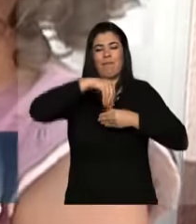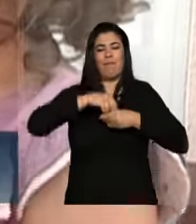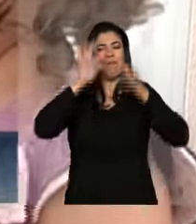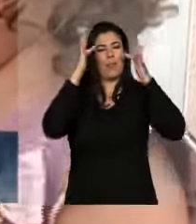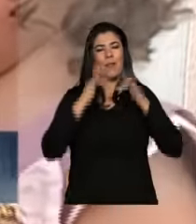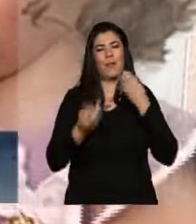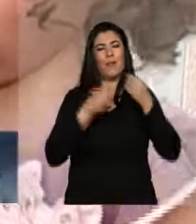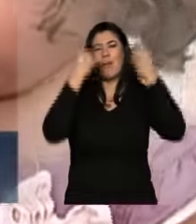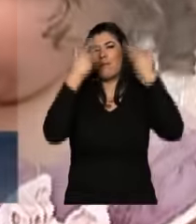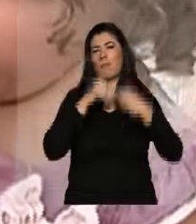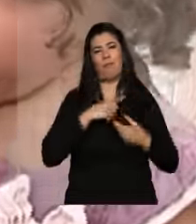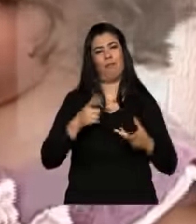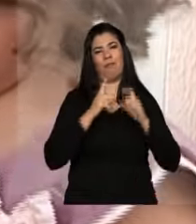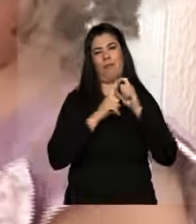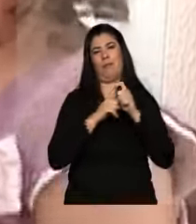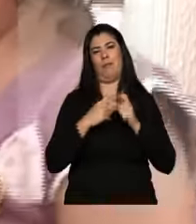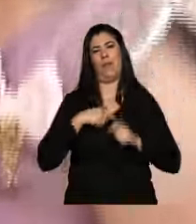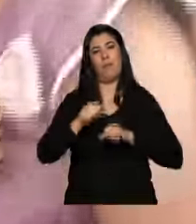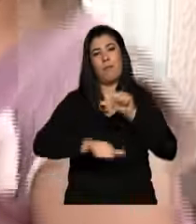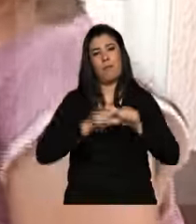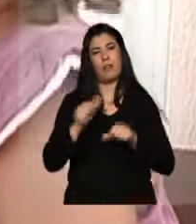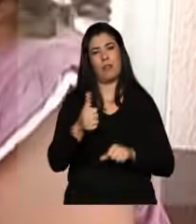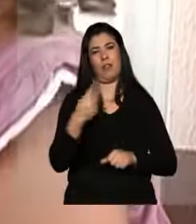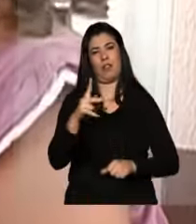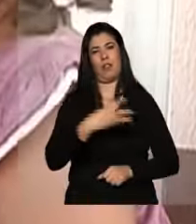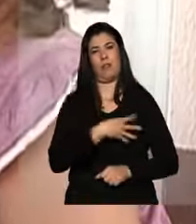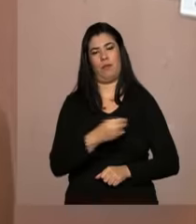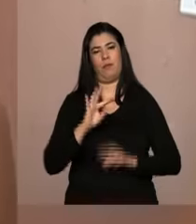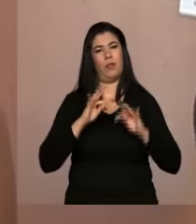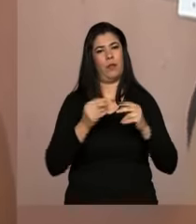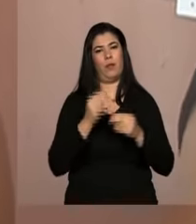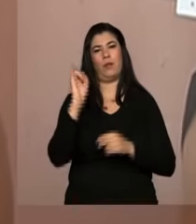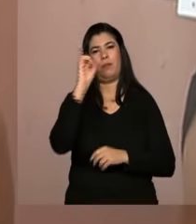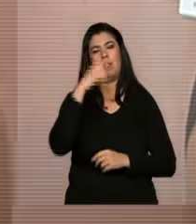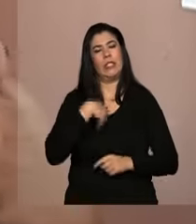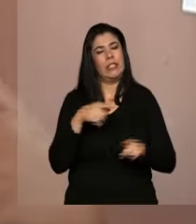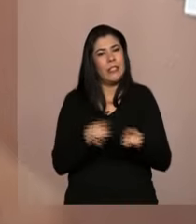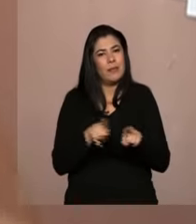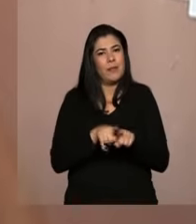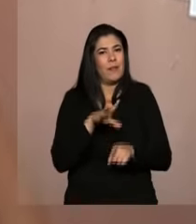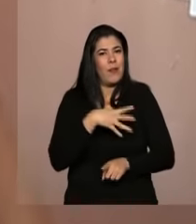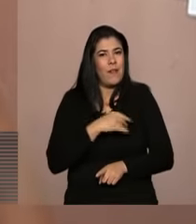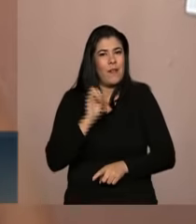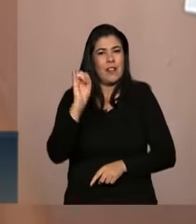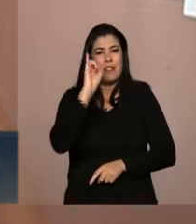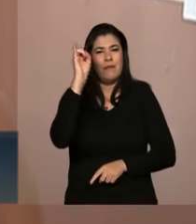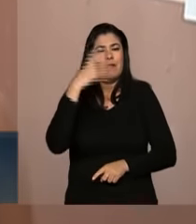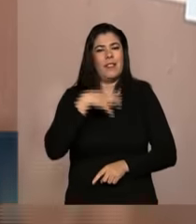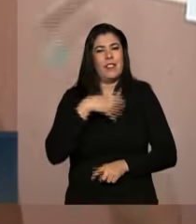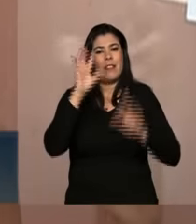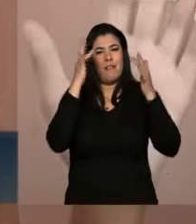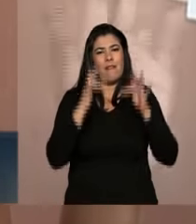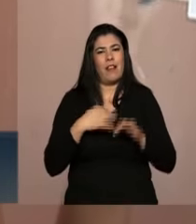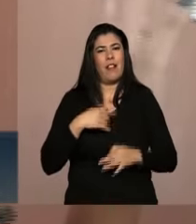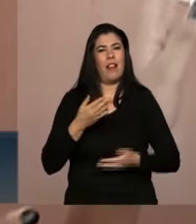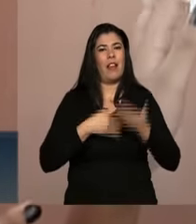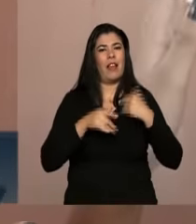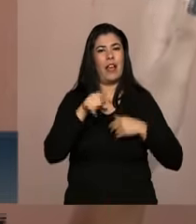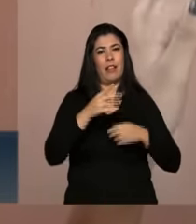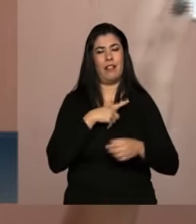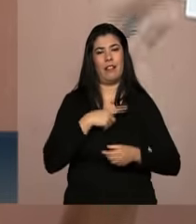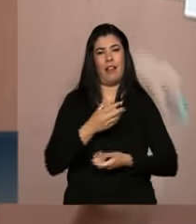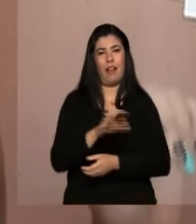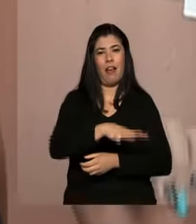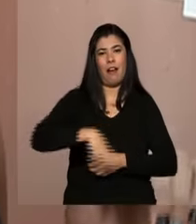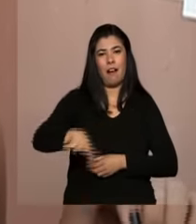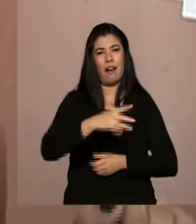sei nem como explicar. Qualidade de vida para as minhas filhas é tudo. Estou muito feliz. Lá não tinha quase quintal nenhum. Aqui já tem